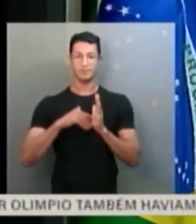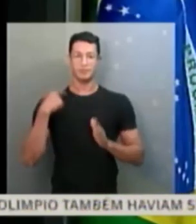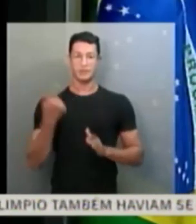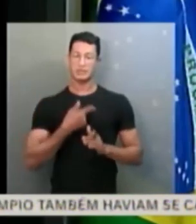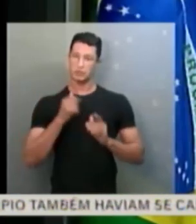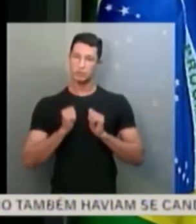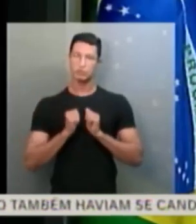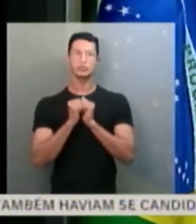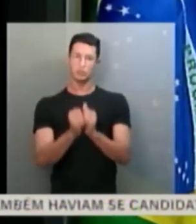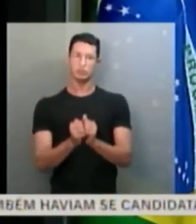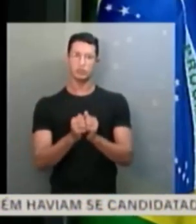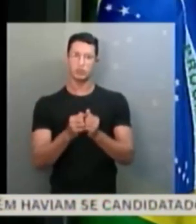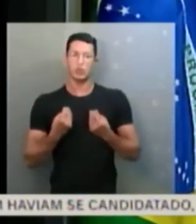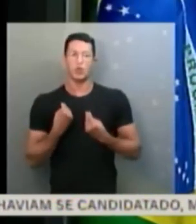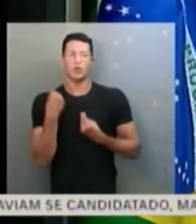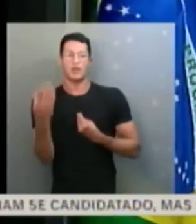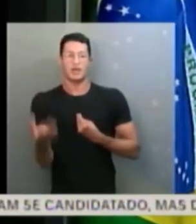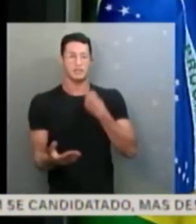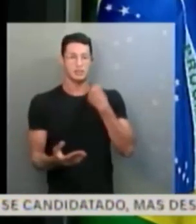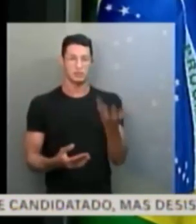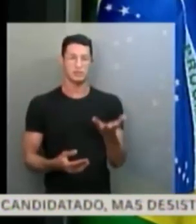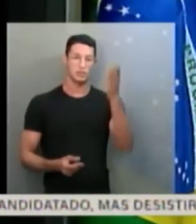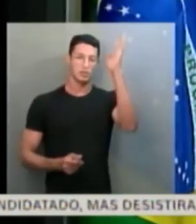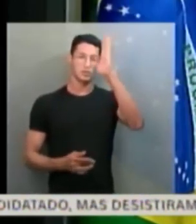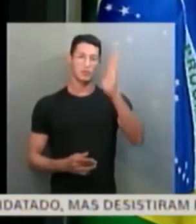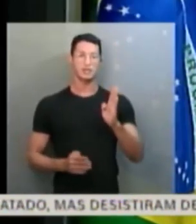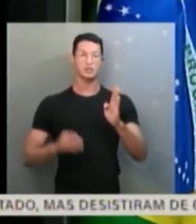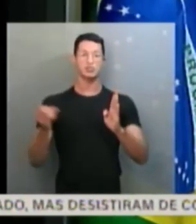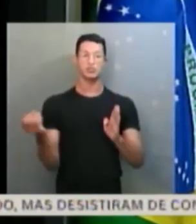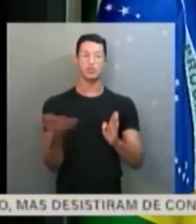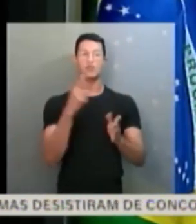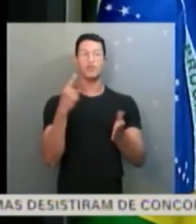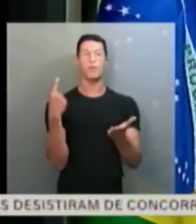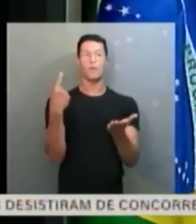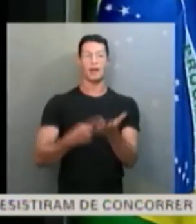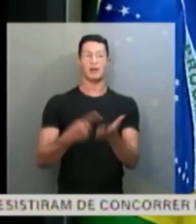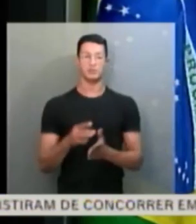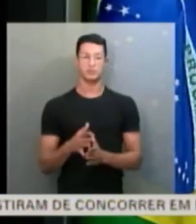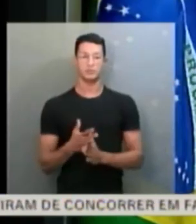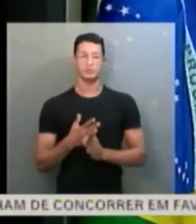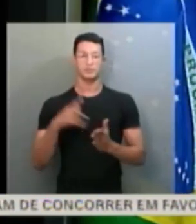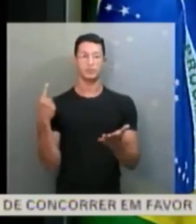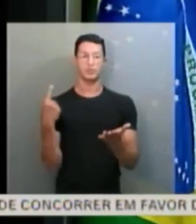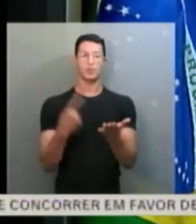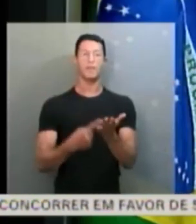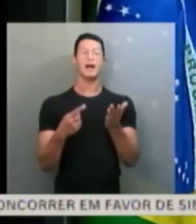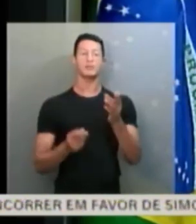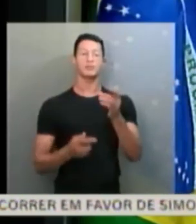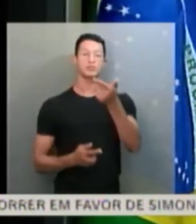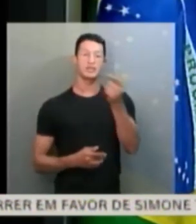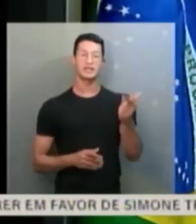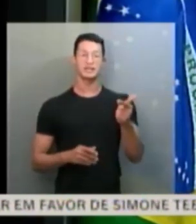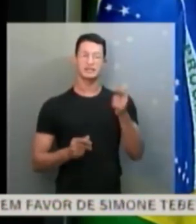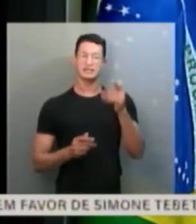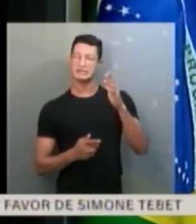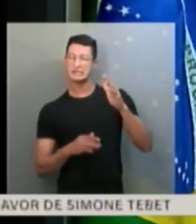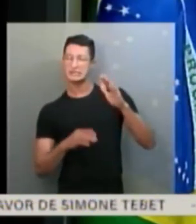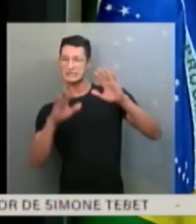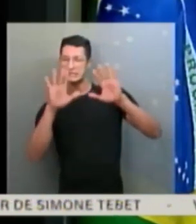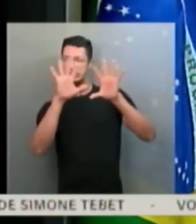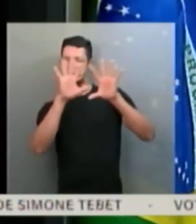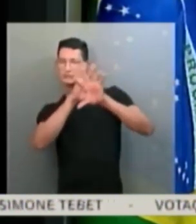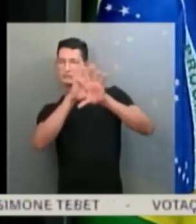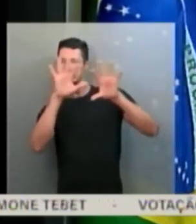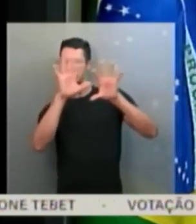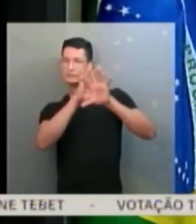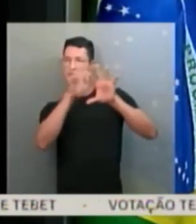possamos juntos oferecer ao Brasil um novo pacto político. Um pacto político sem as lentes embaçadas